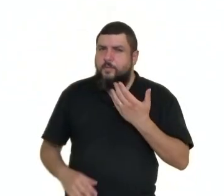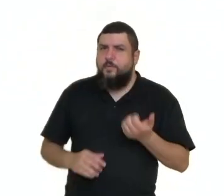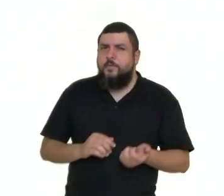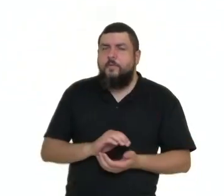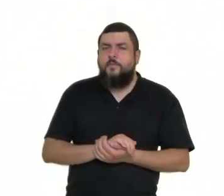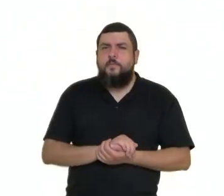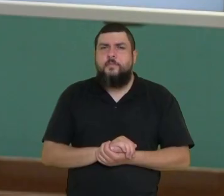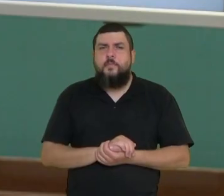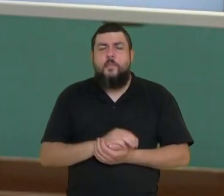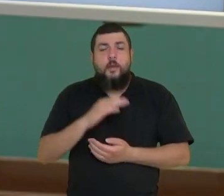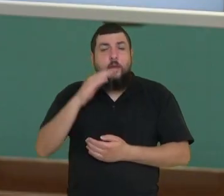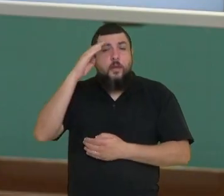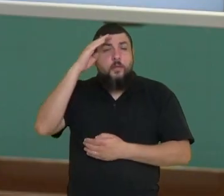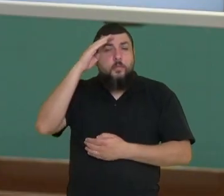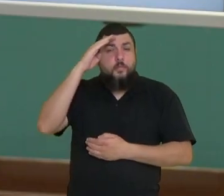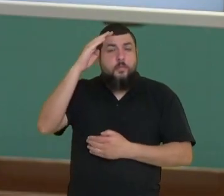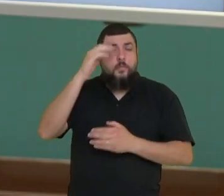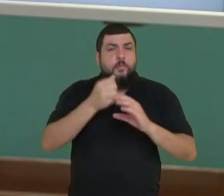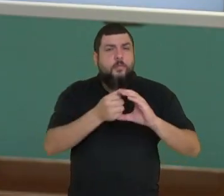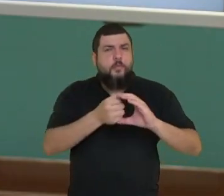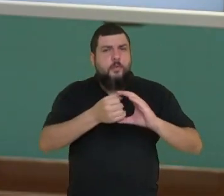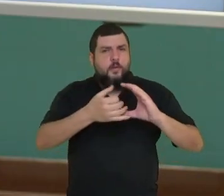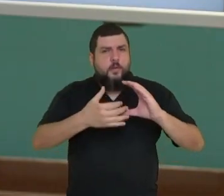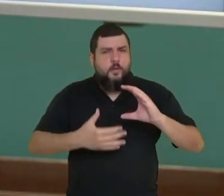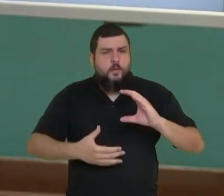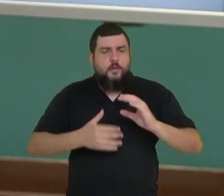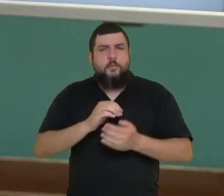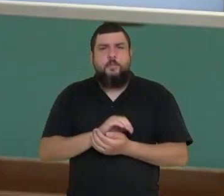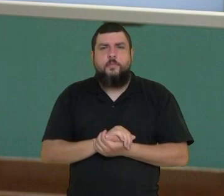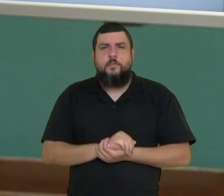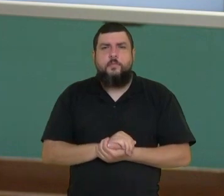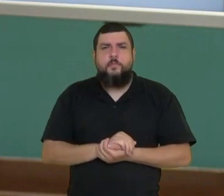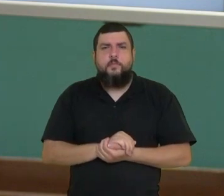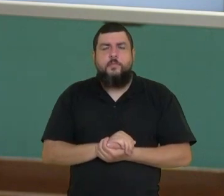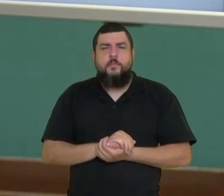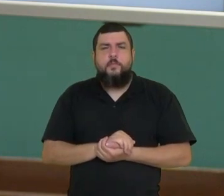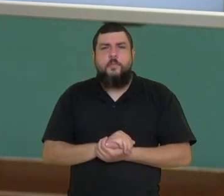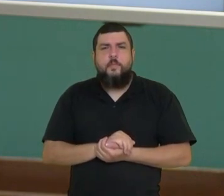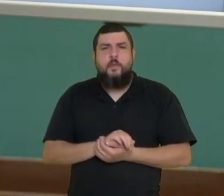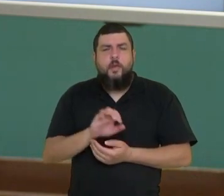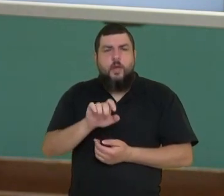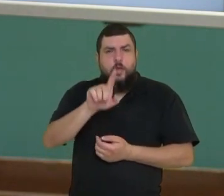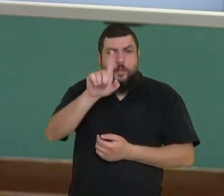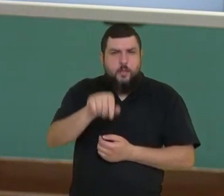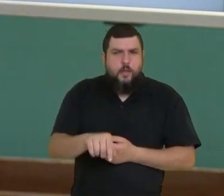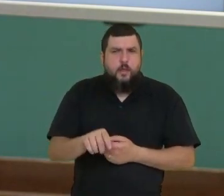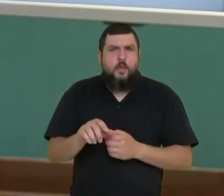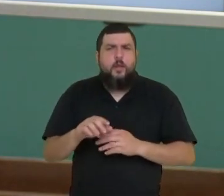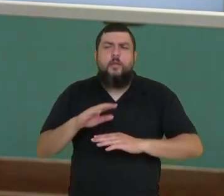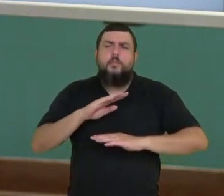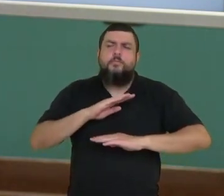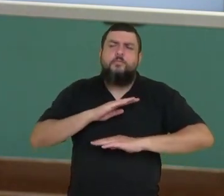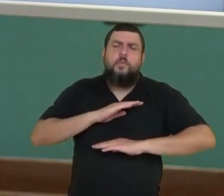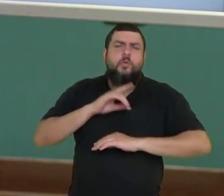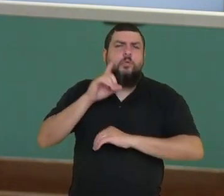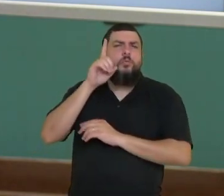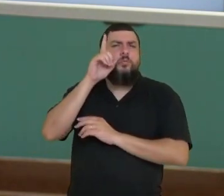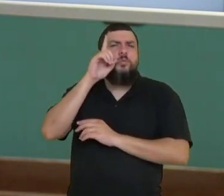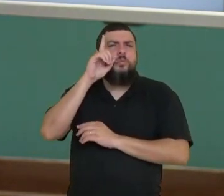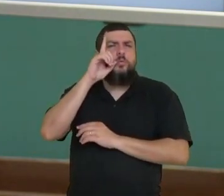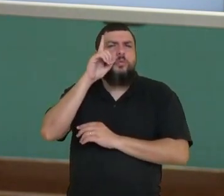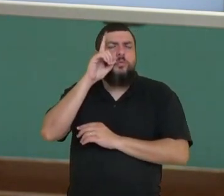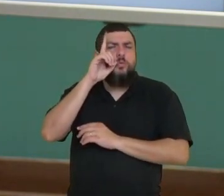Principal característica da crônica: fatos do cotidiano, ou seja, situações do dia a dia que